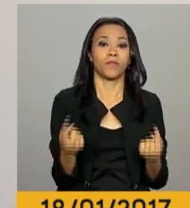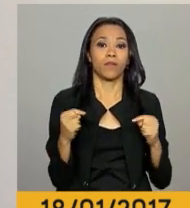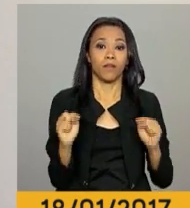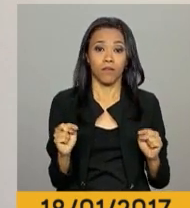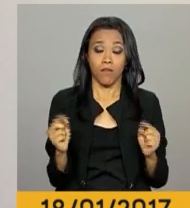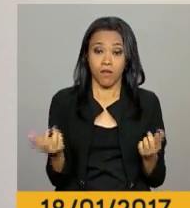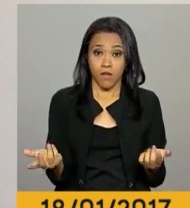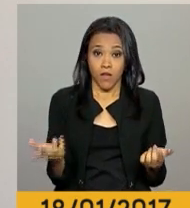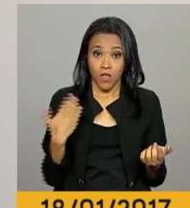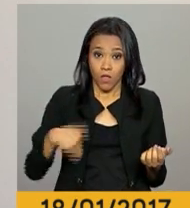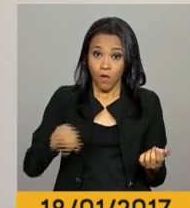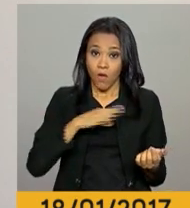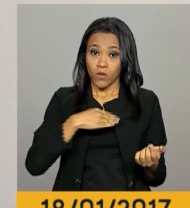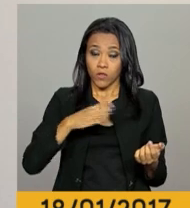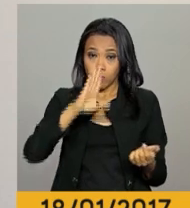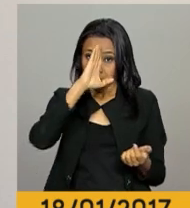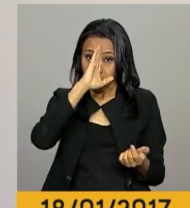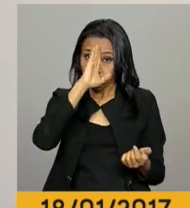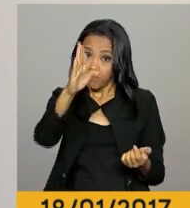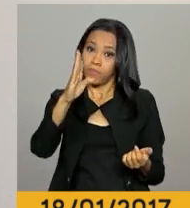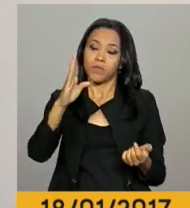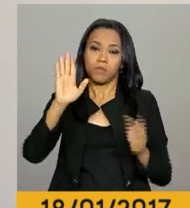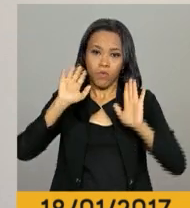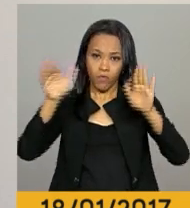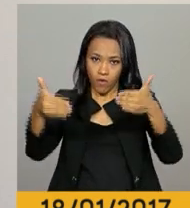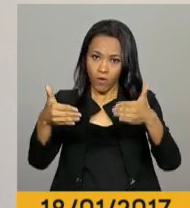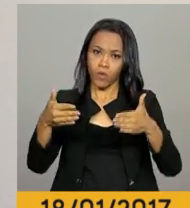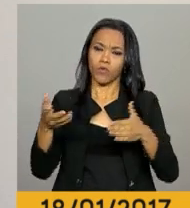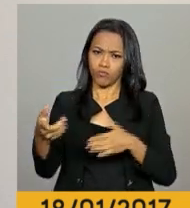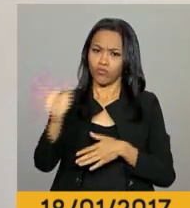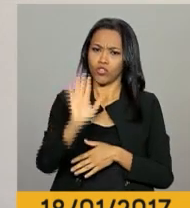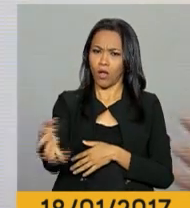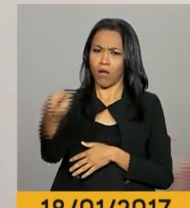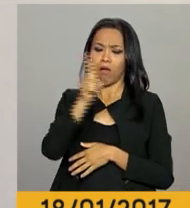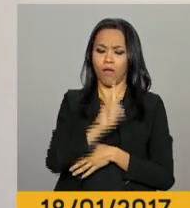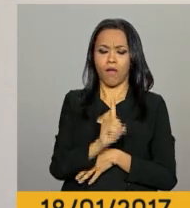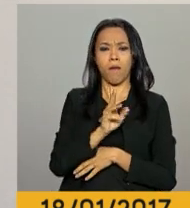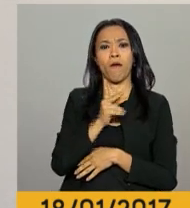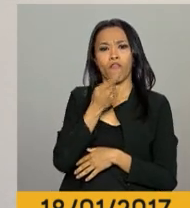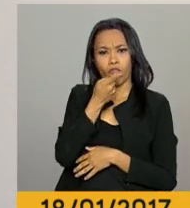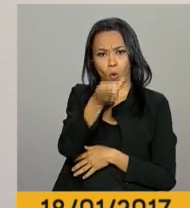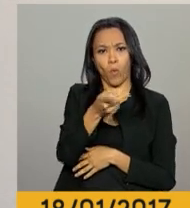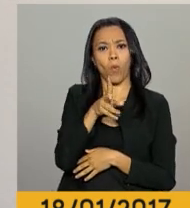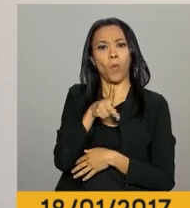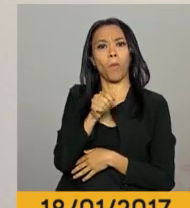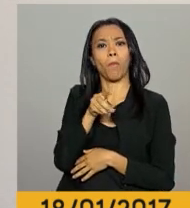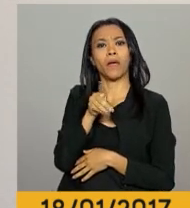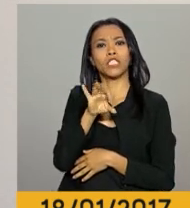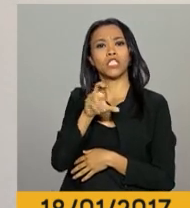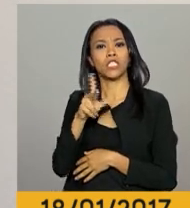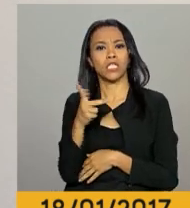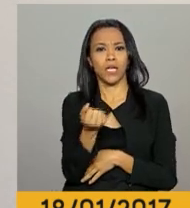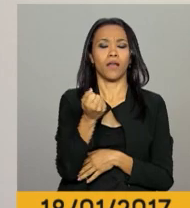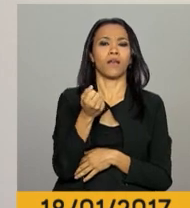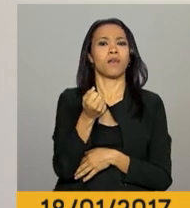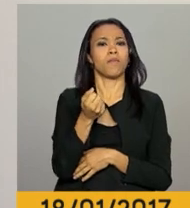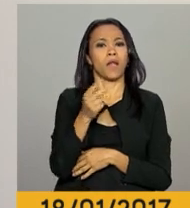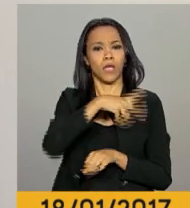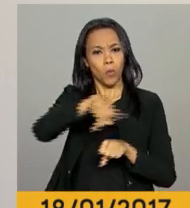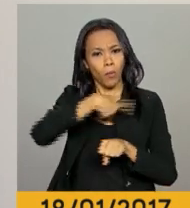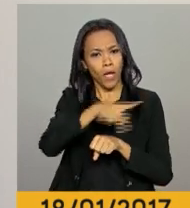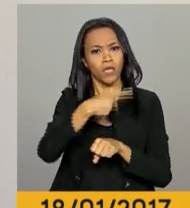Nossa prioridade o Padilha aqui ressaltou foi colocar o país nos trilhos e para colocar o país nos